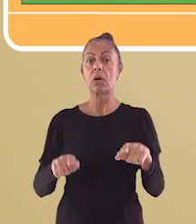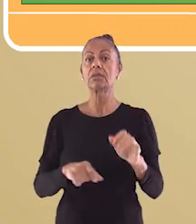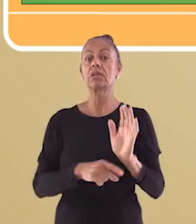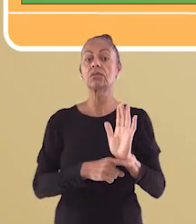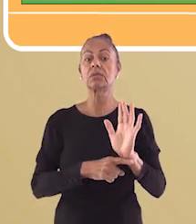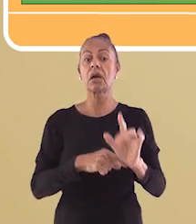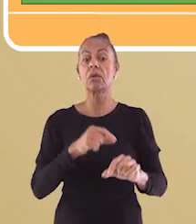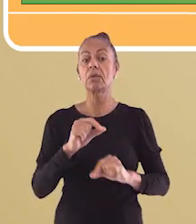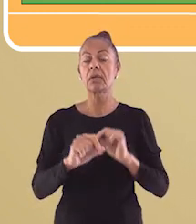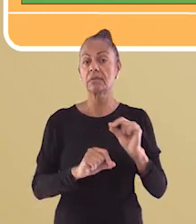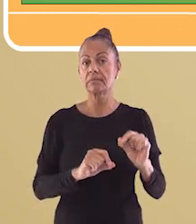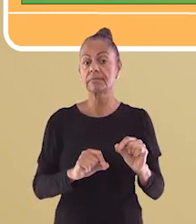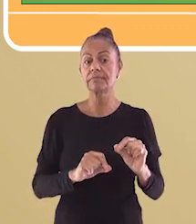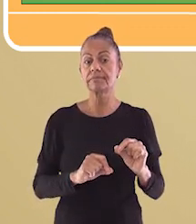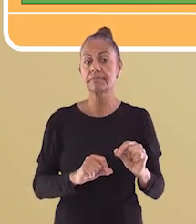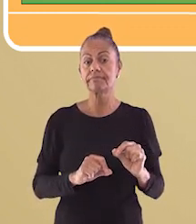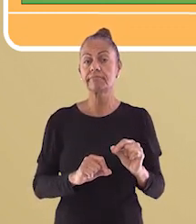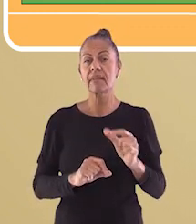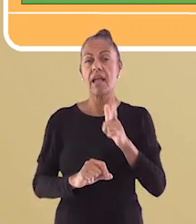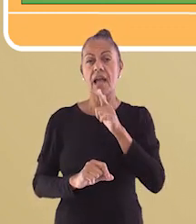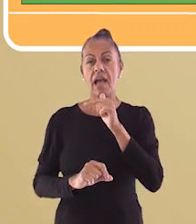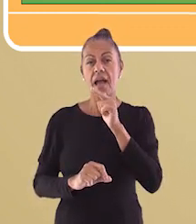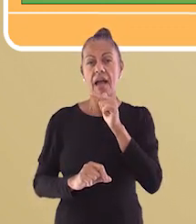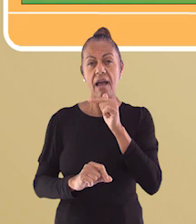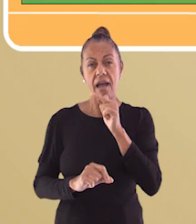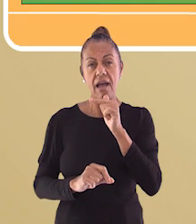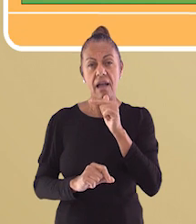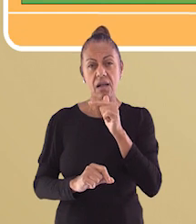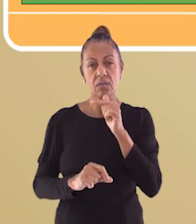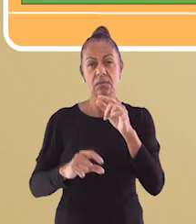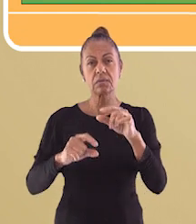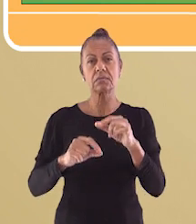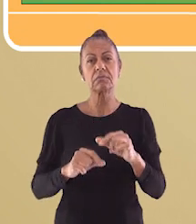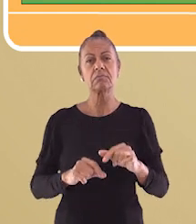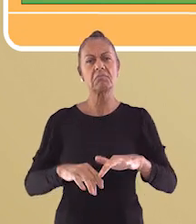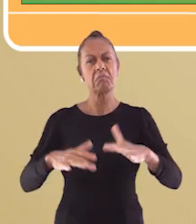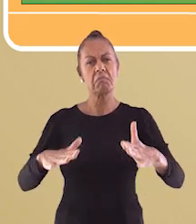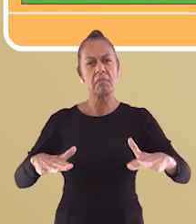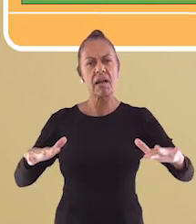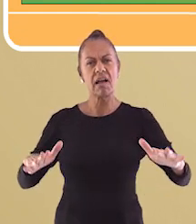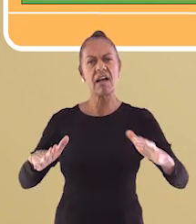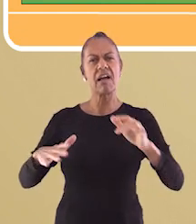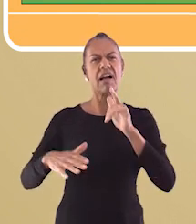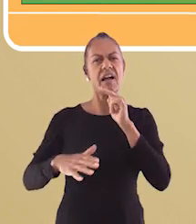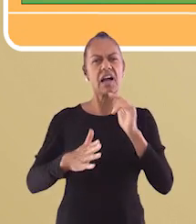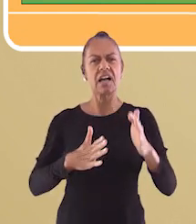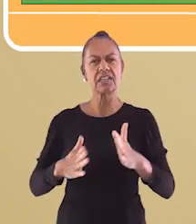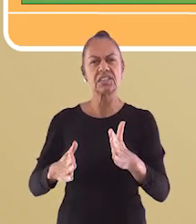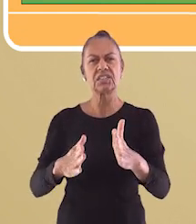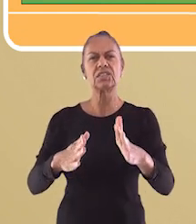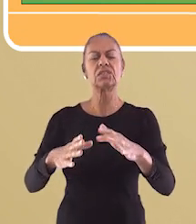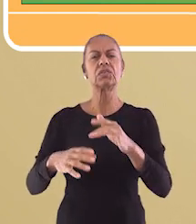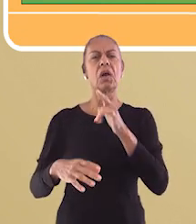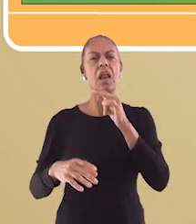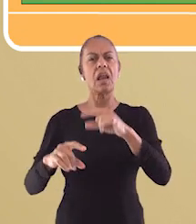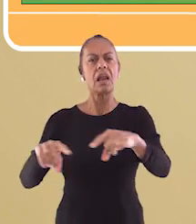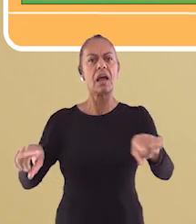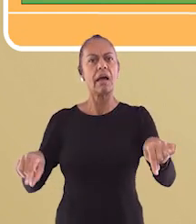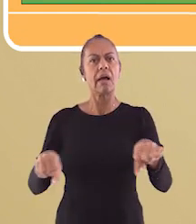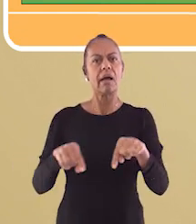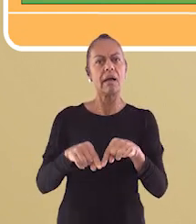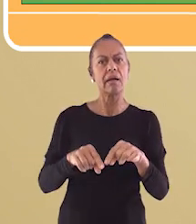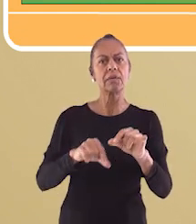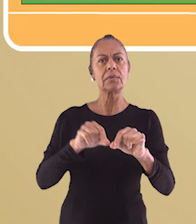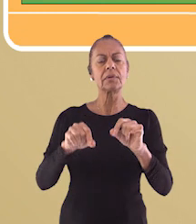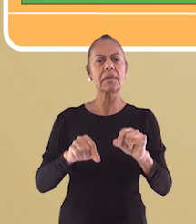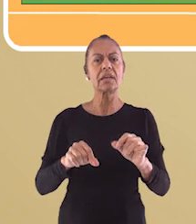chega predominantemente ao meio aquático são coisas que a gente sabe que tem